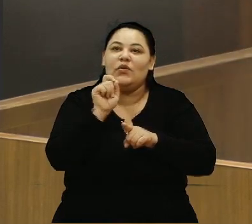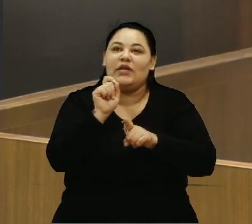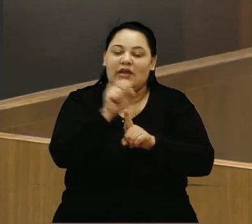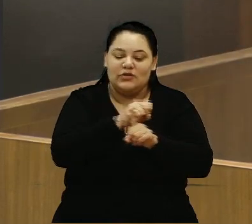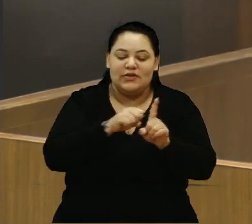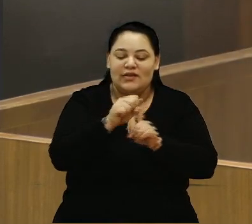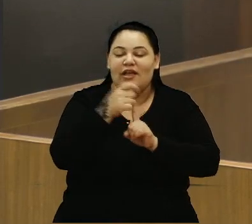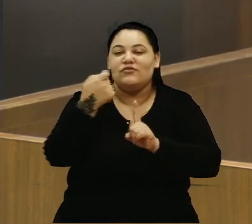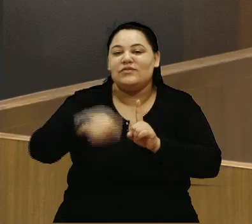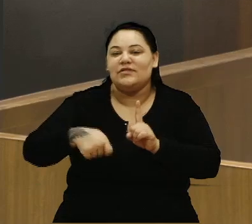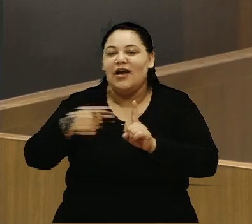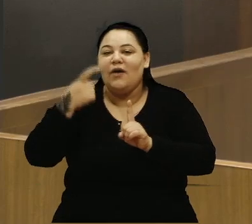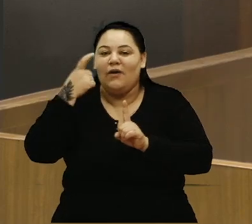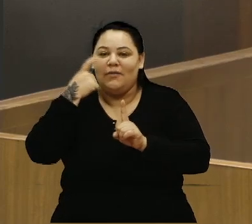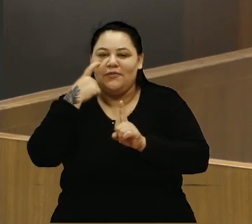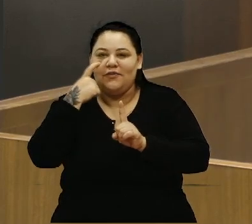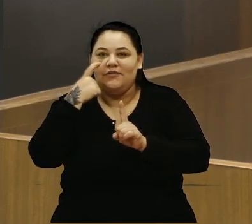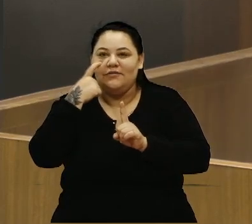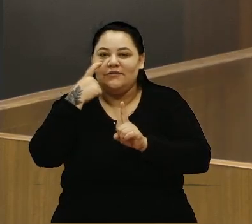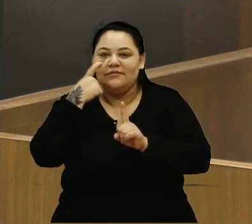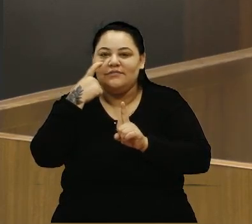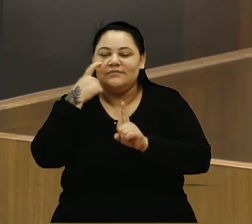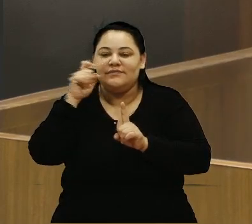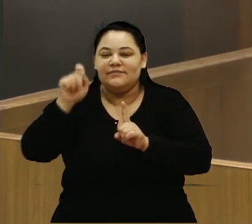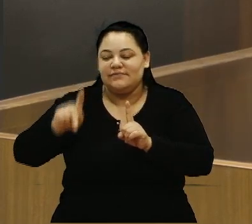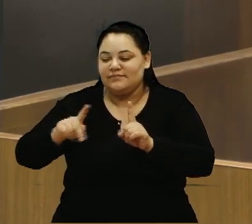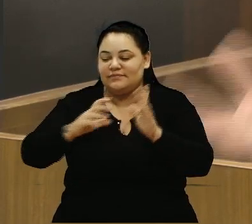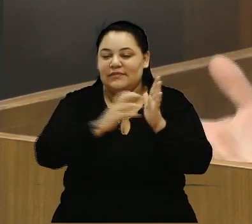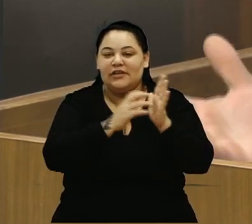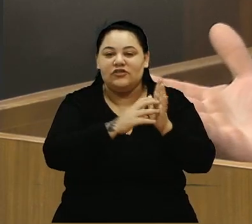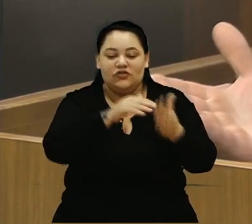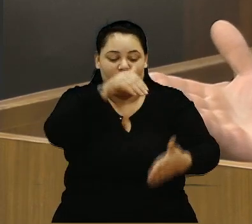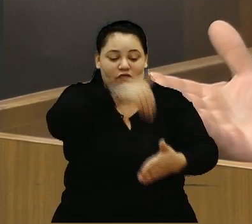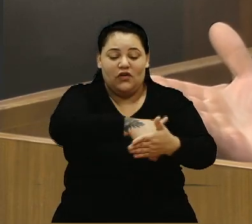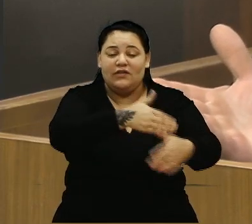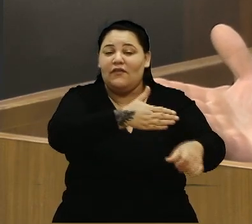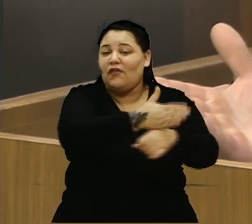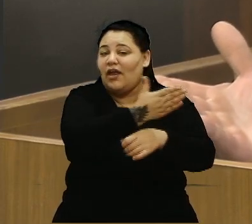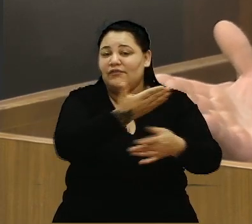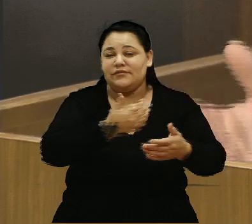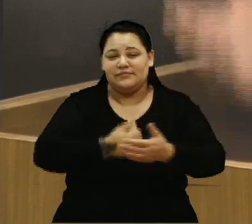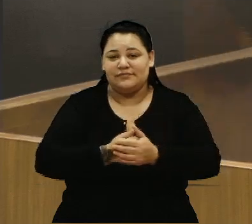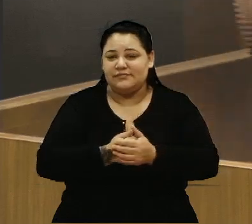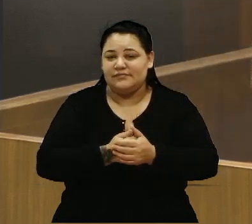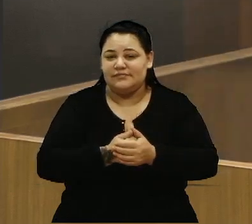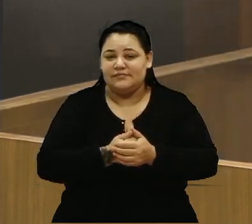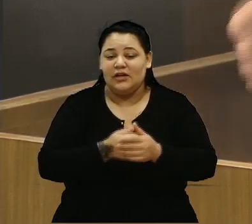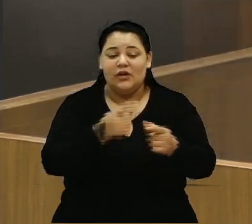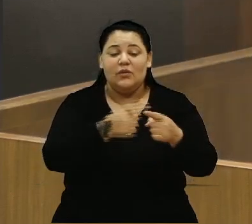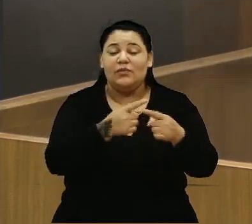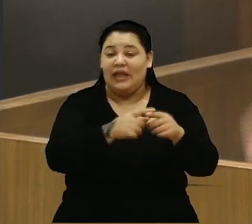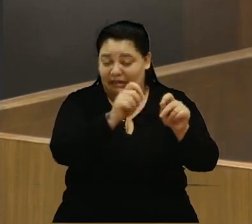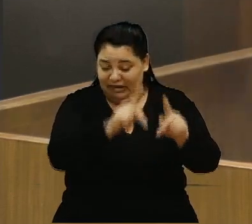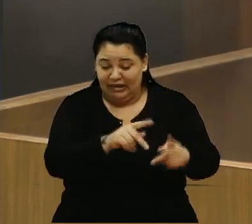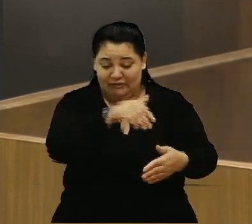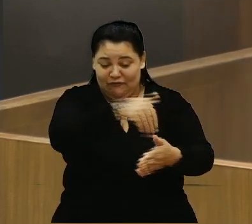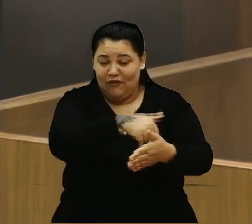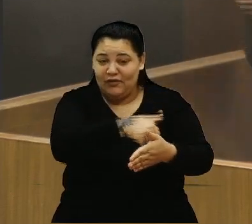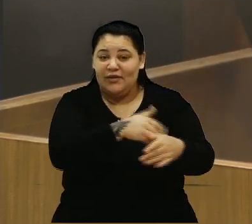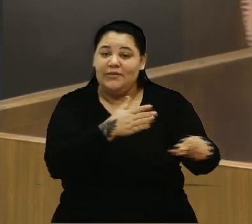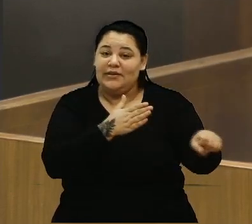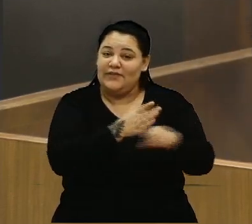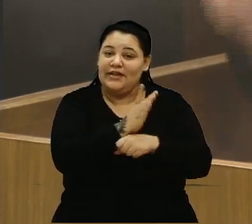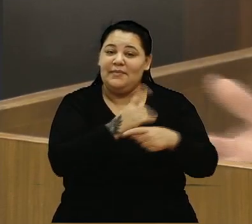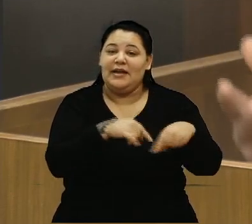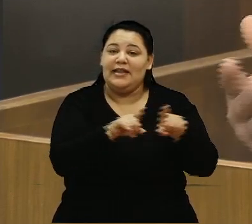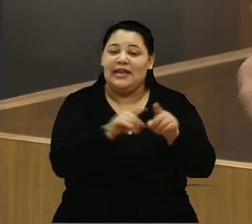precisa ver? Quem serão os partidos que vão votar favorável? Porque quem vota favorável para a abertura